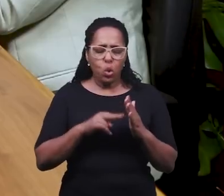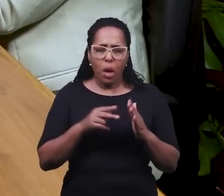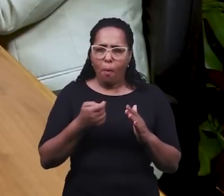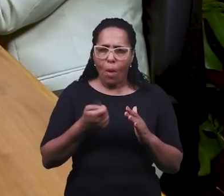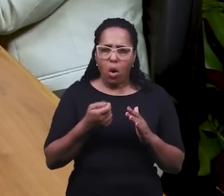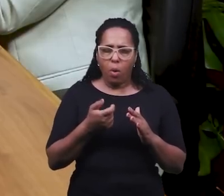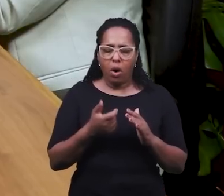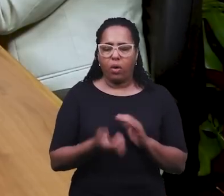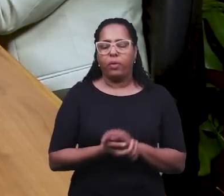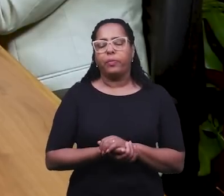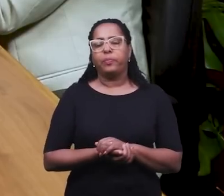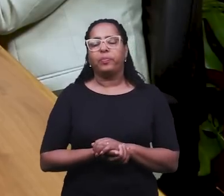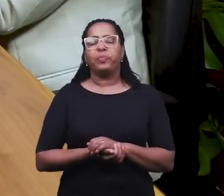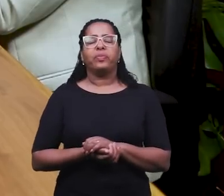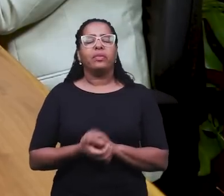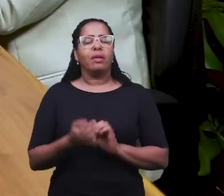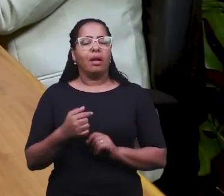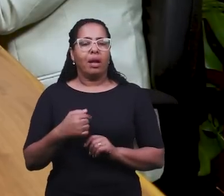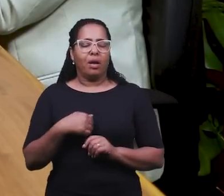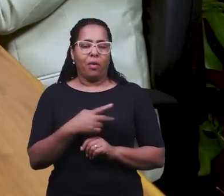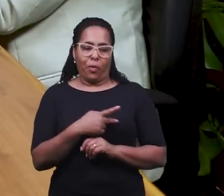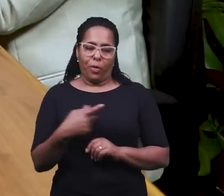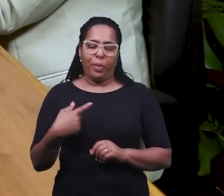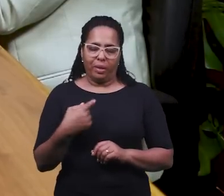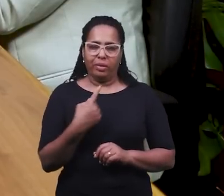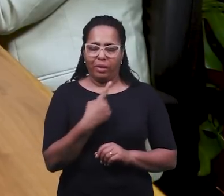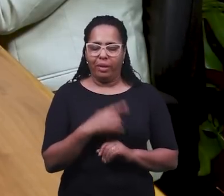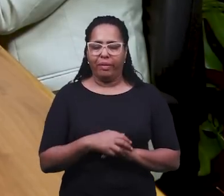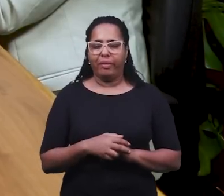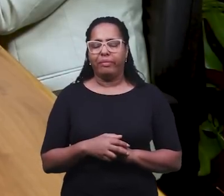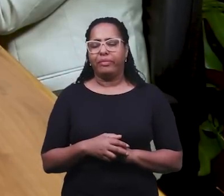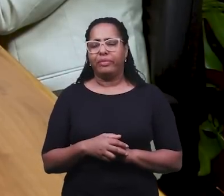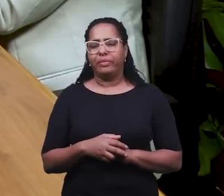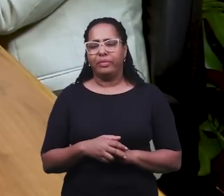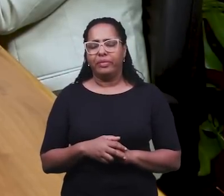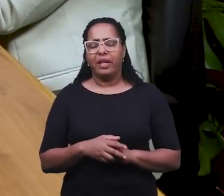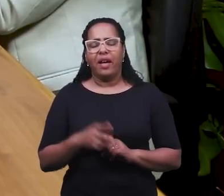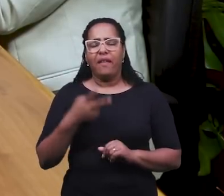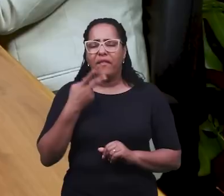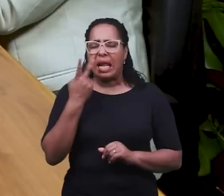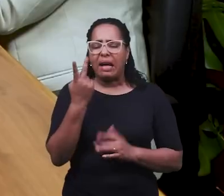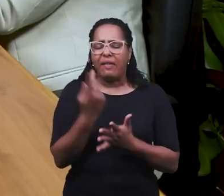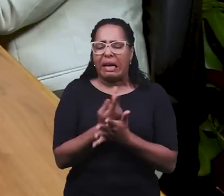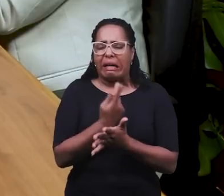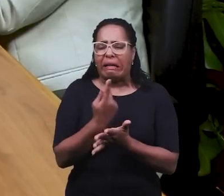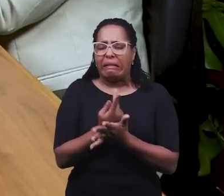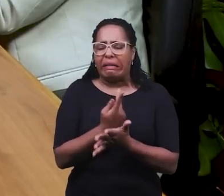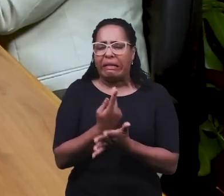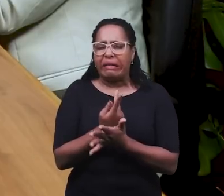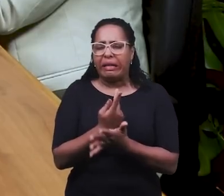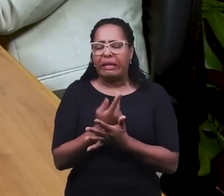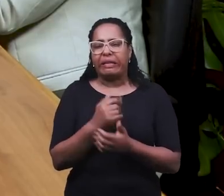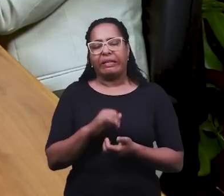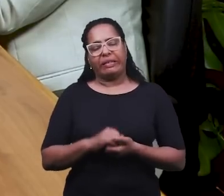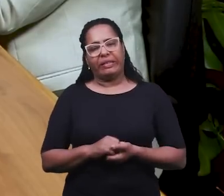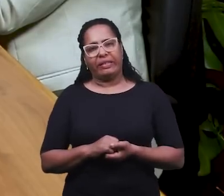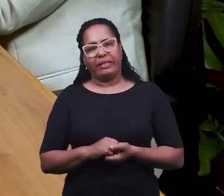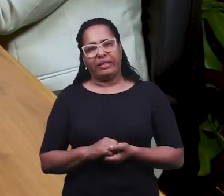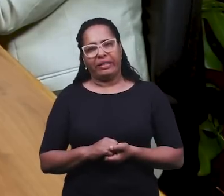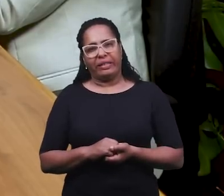Trabalhava lá e tal, tudo bem. E eu era pastor em Praia da Costa 4. Falava tudo errado, aquela coisa